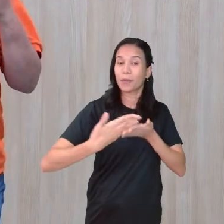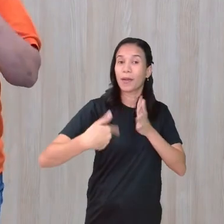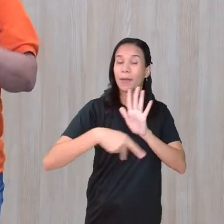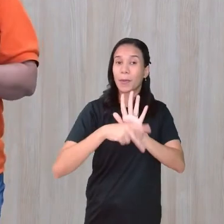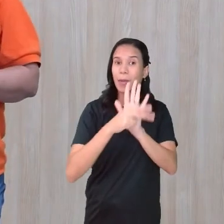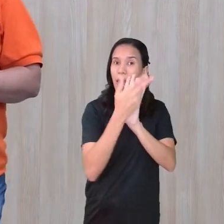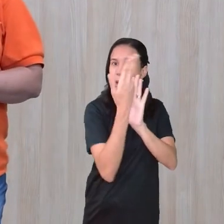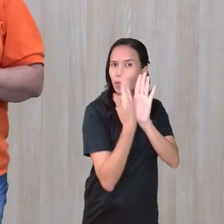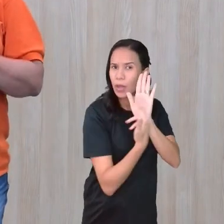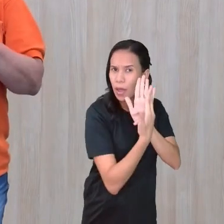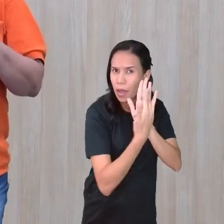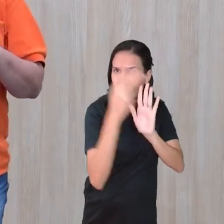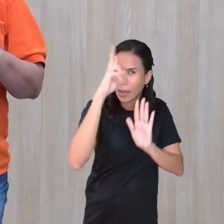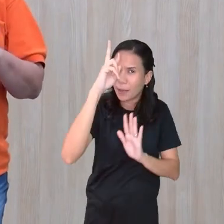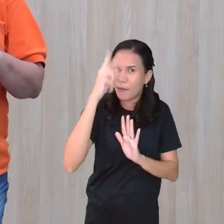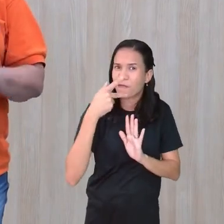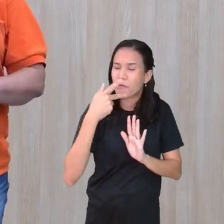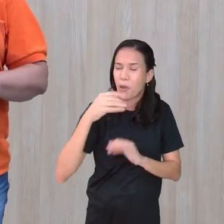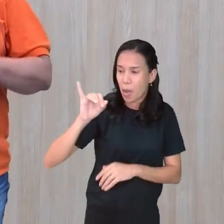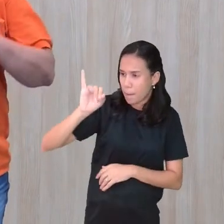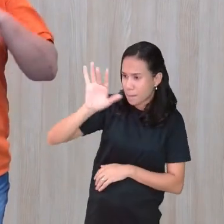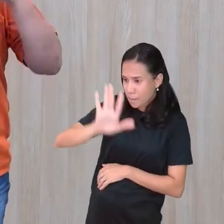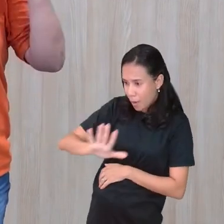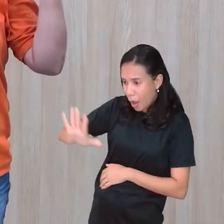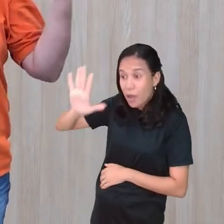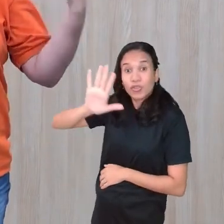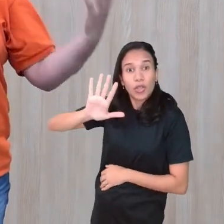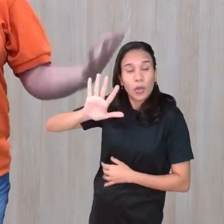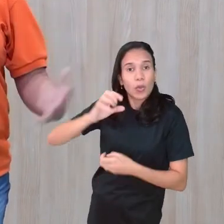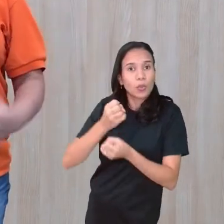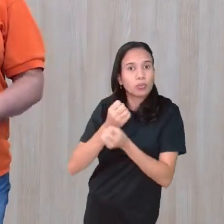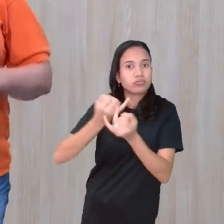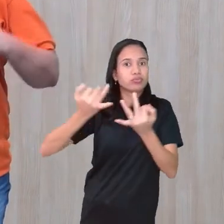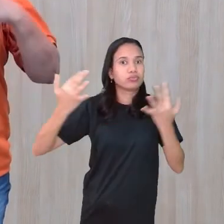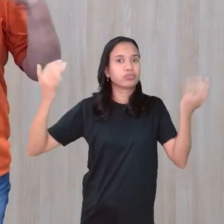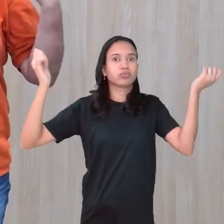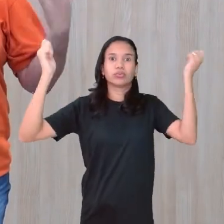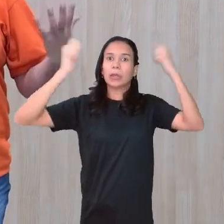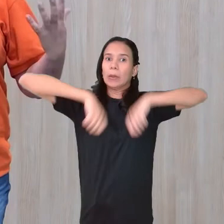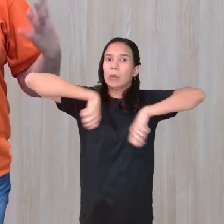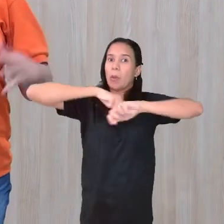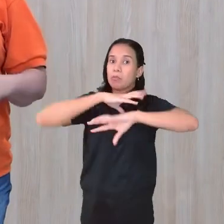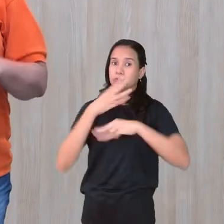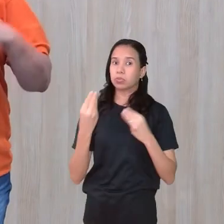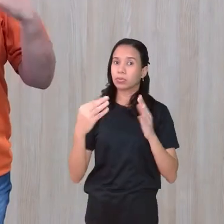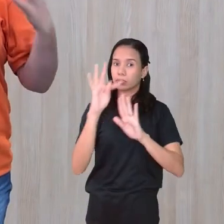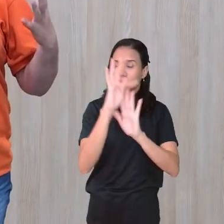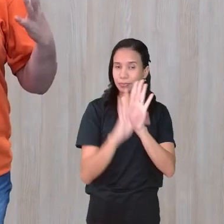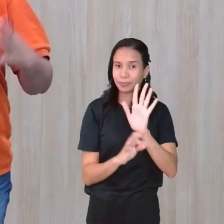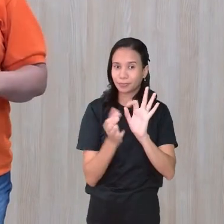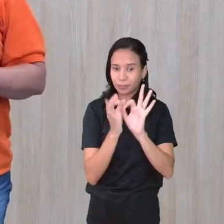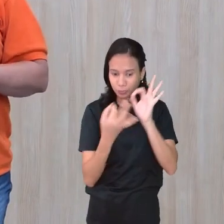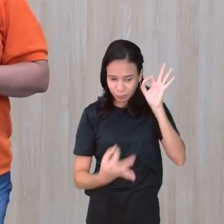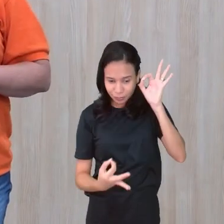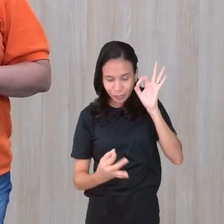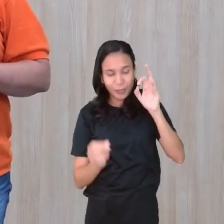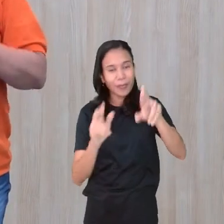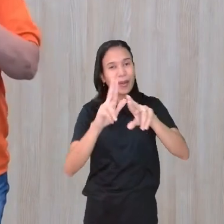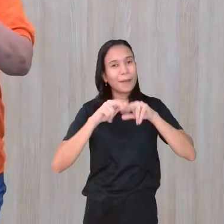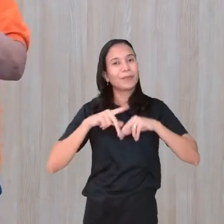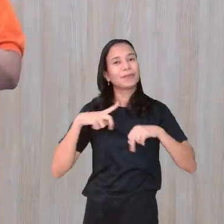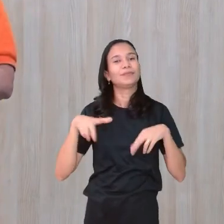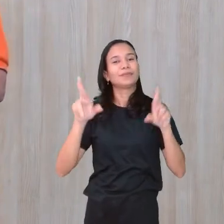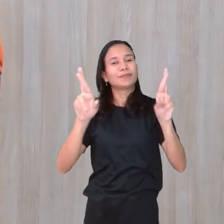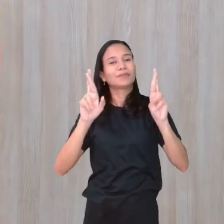desenho, lembra que eu falei que uma imagem pode... né? Podemos construir um texto enorme. Então,